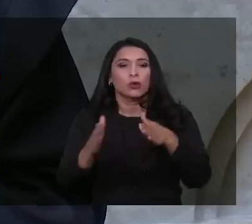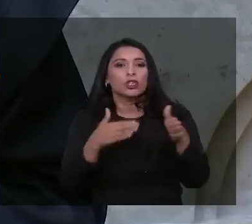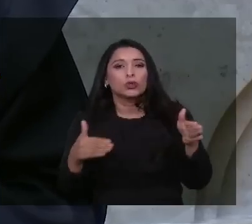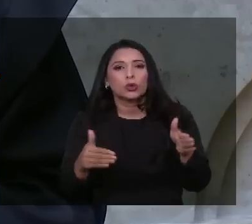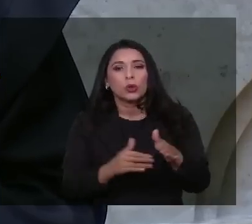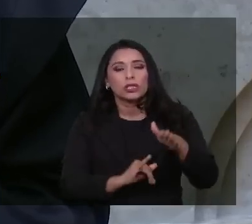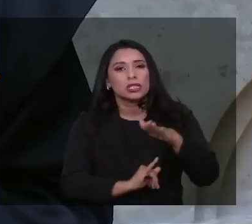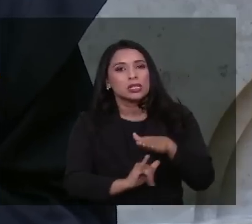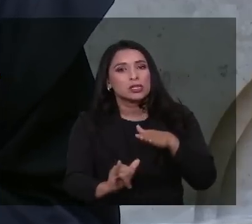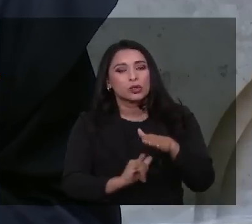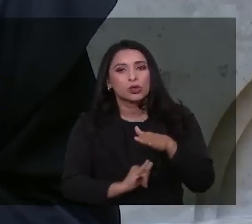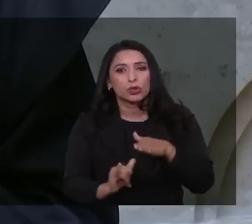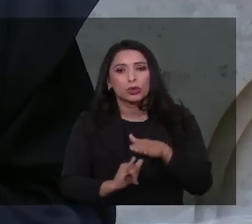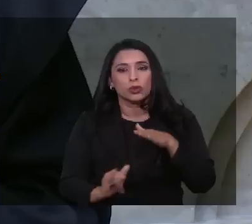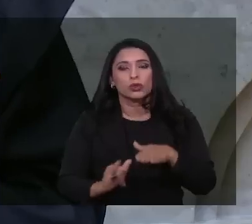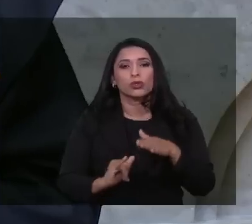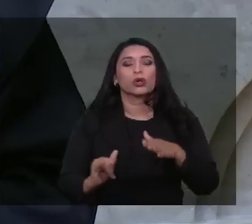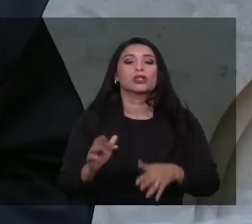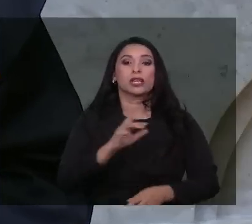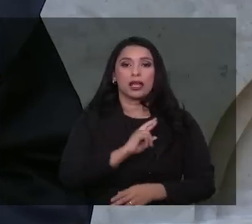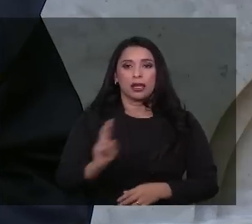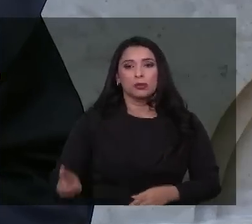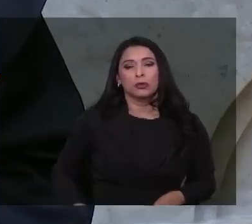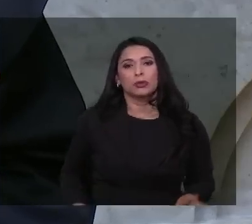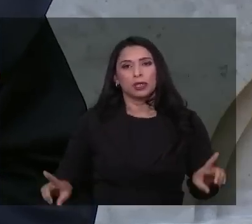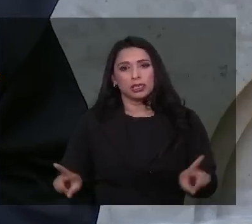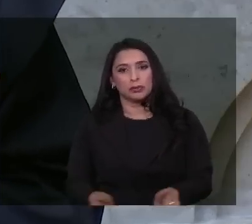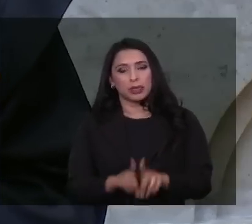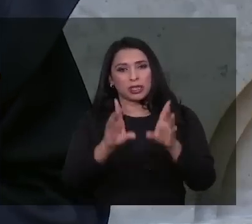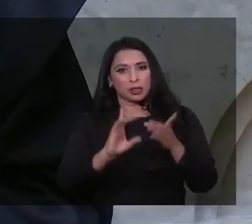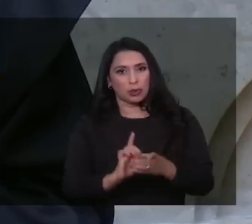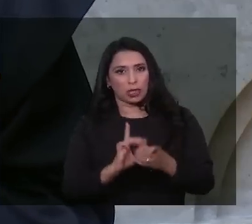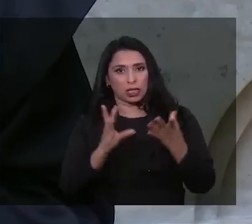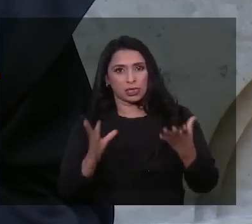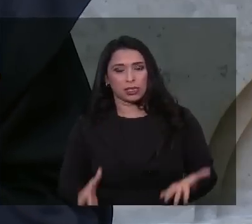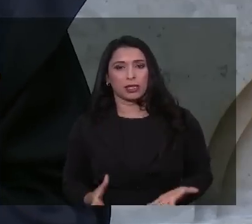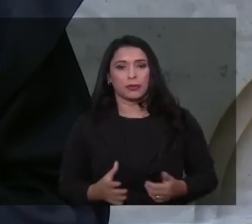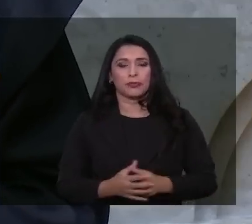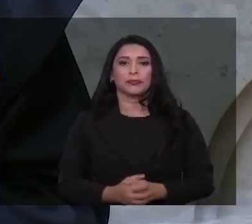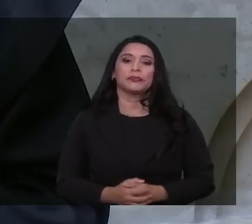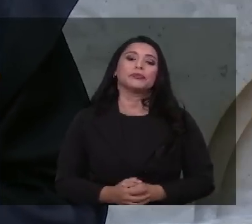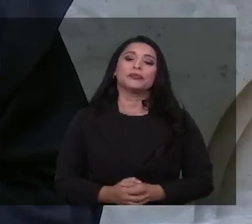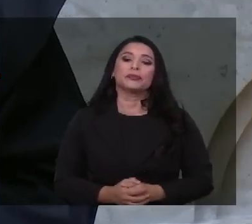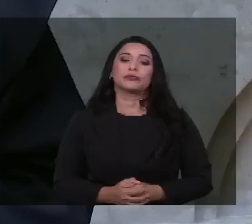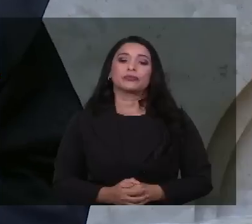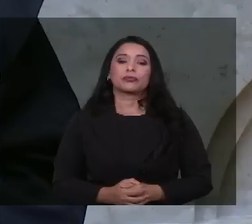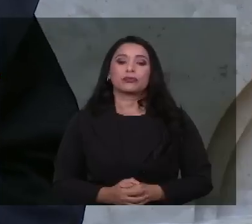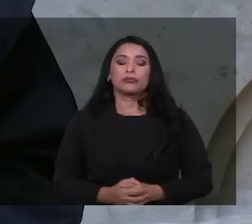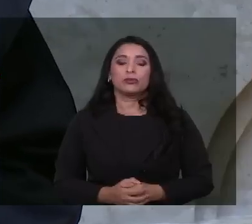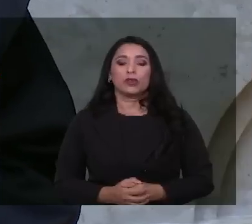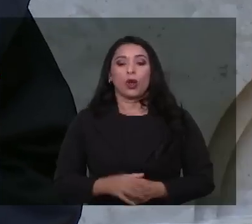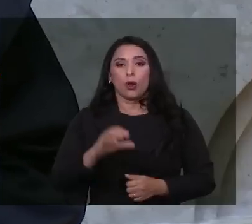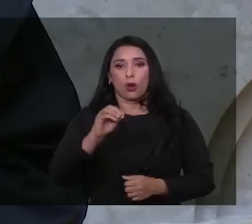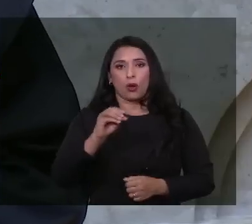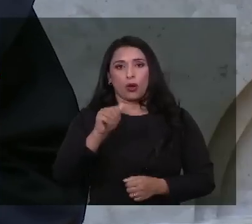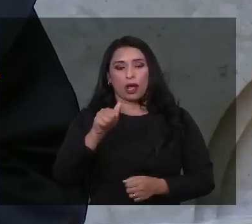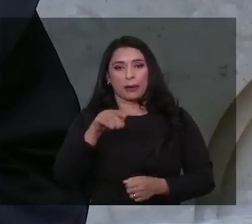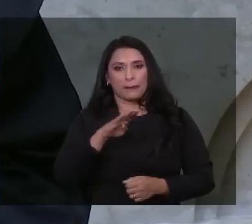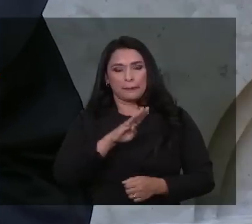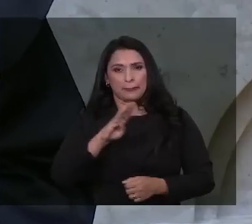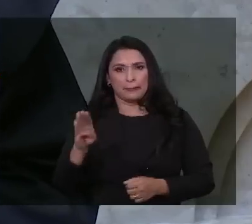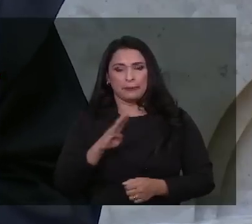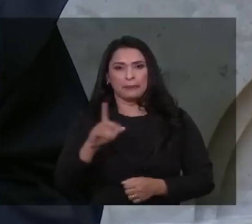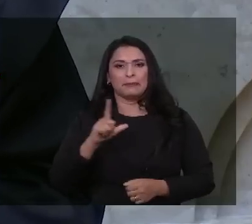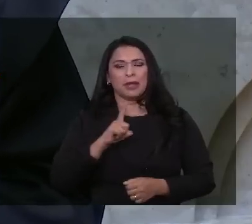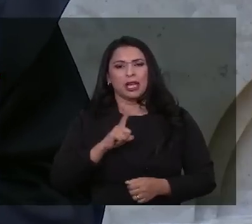e valores da República e da democracia. A Casa da Advocacia, a maior entidade civil do país, seguirá